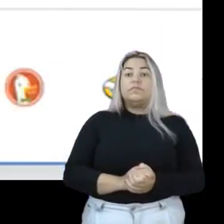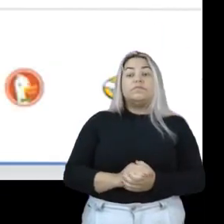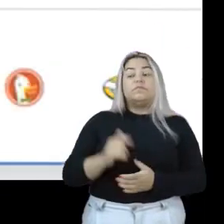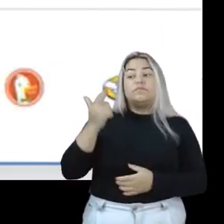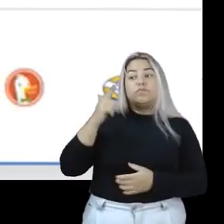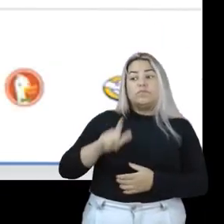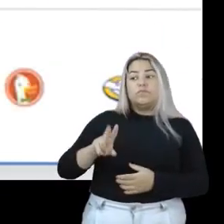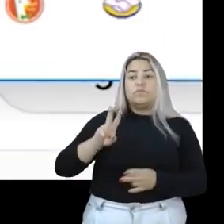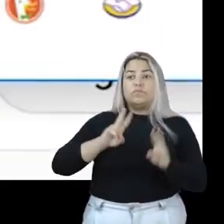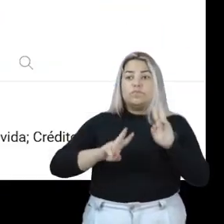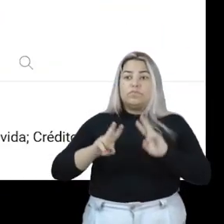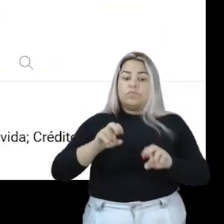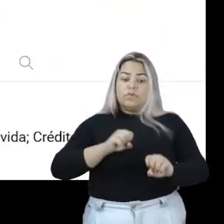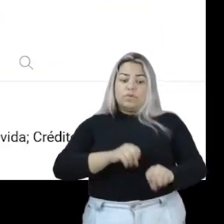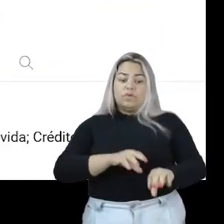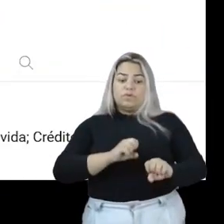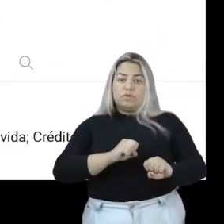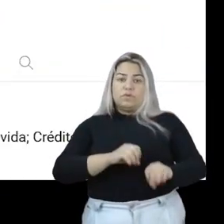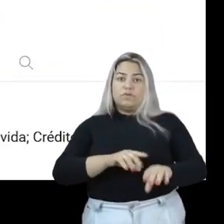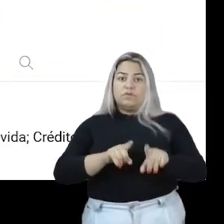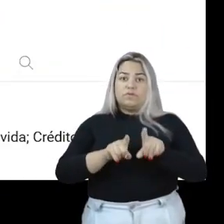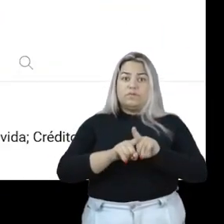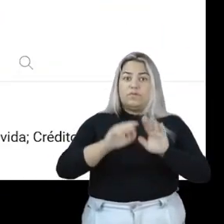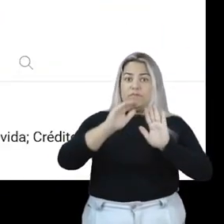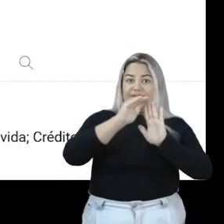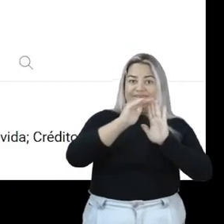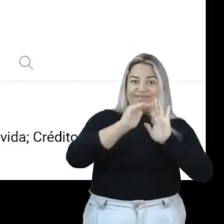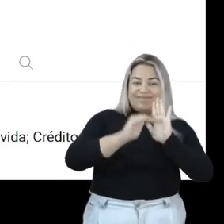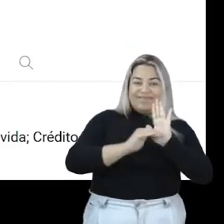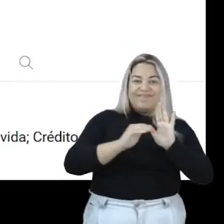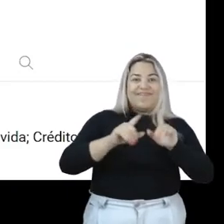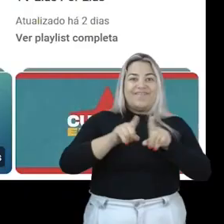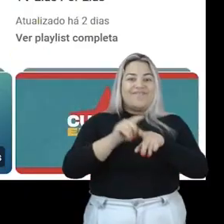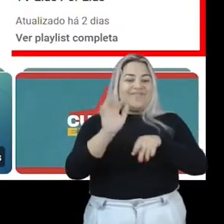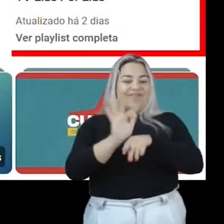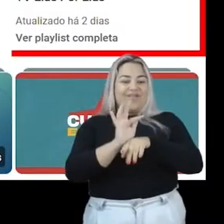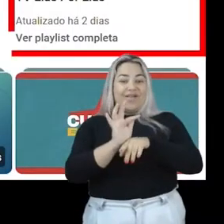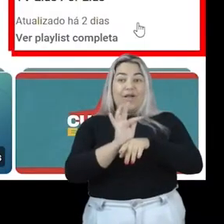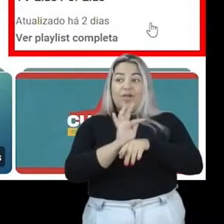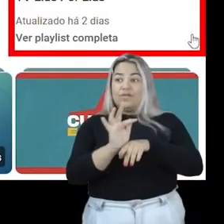Reveja esta e outras aulas na playlist TV Elas por Elas Formação,